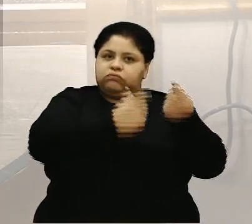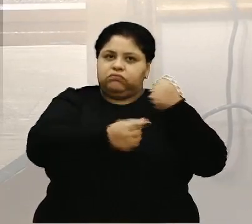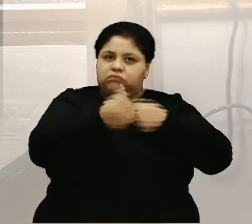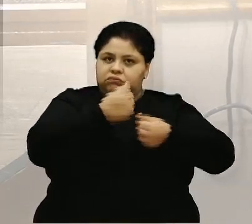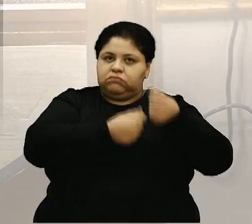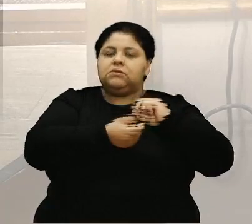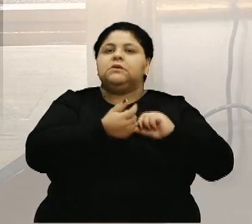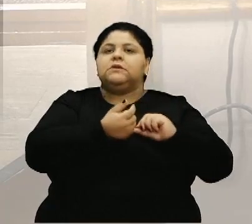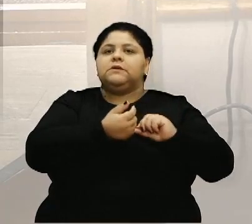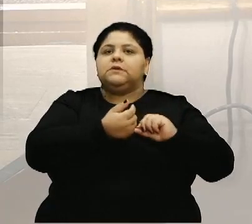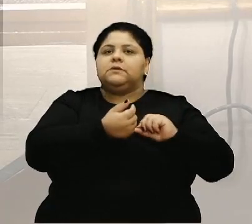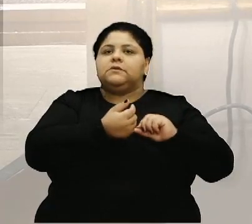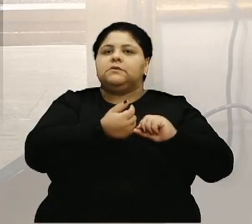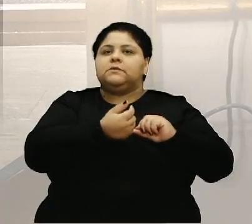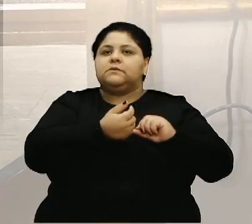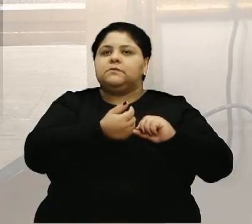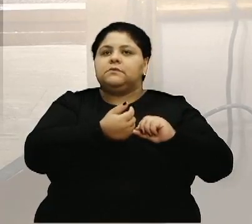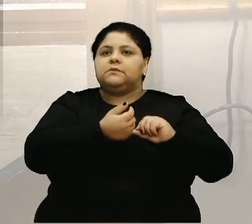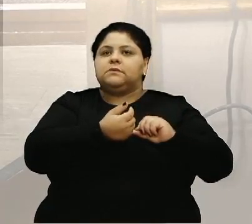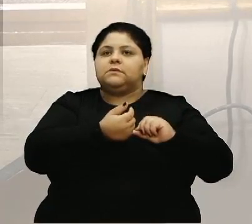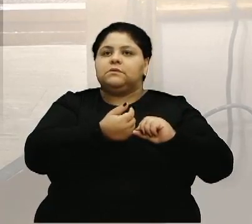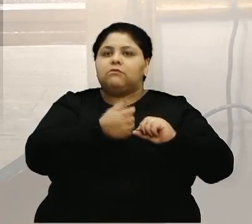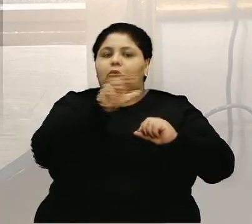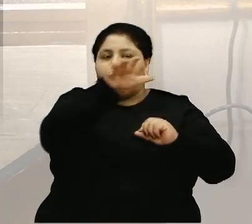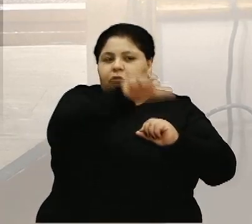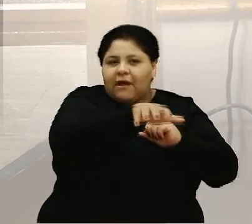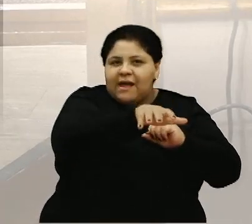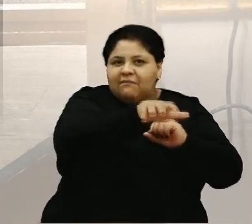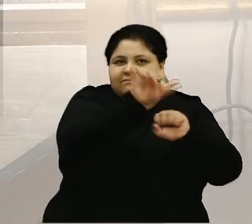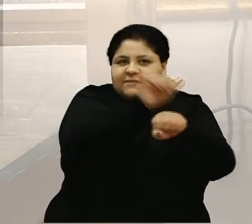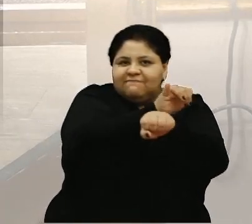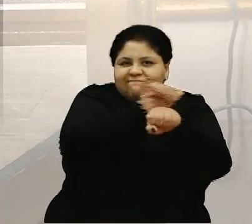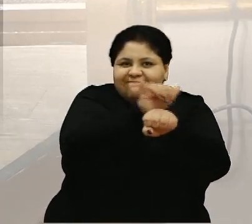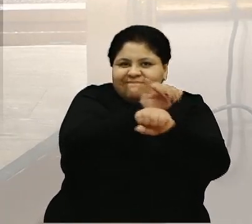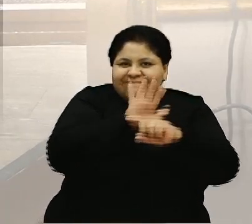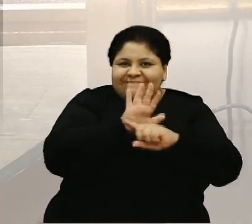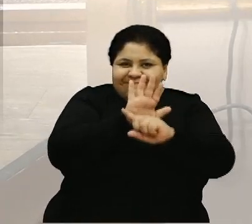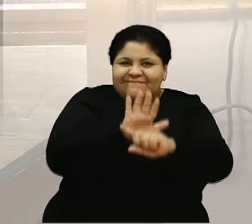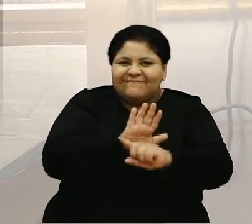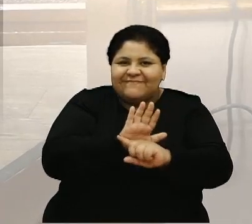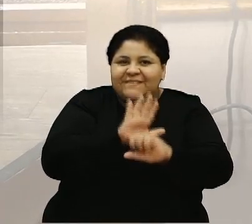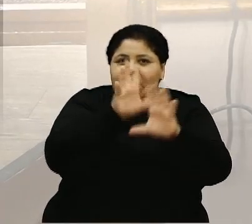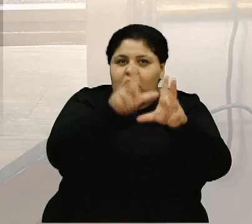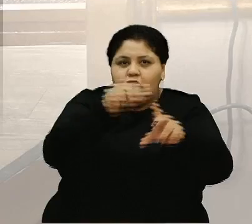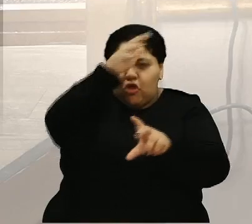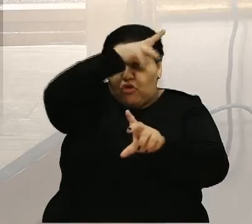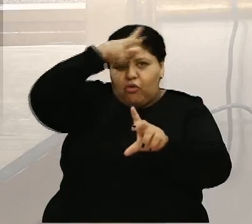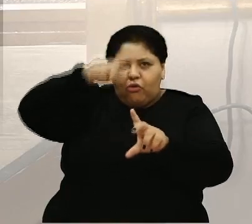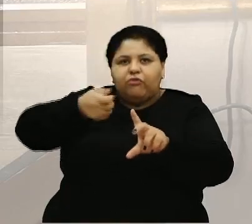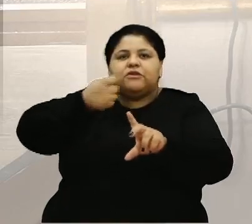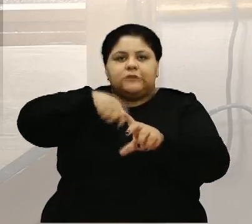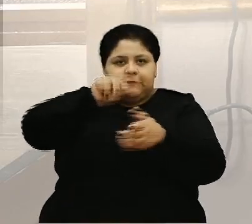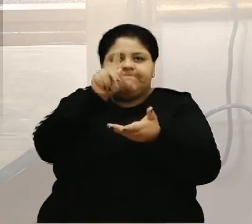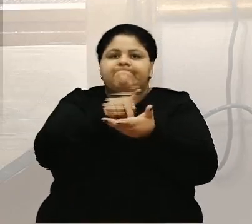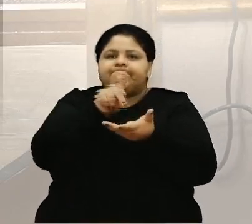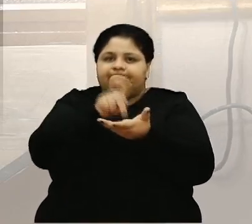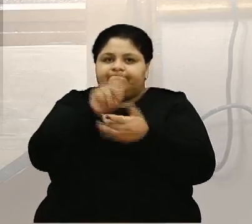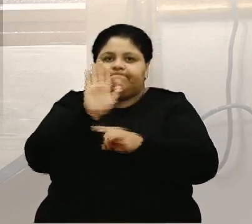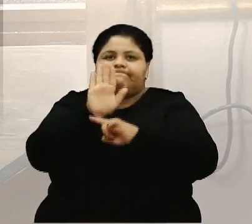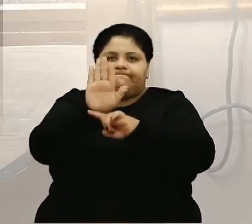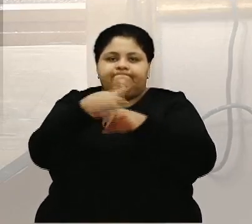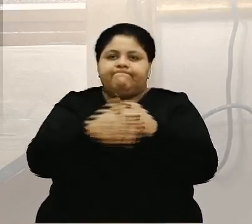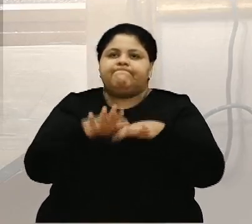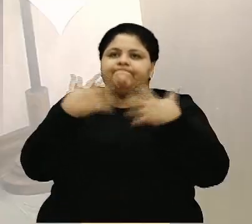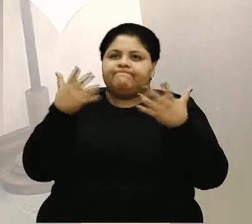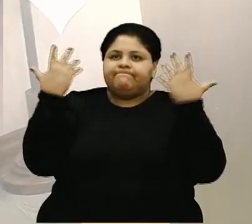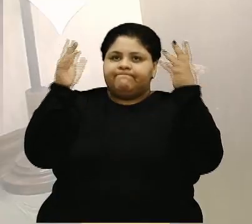e de ser cada vez mais um ponto estratégico, né, para ajudar todos esses municípios que necessitam de fato desse auxílio. Então, parabéns